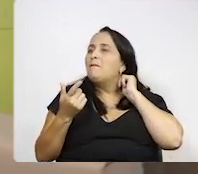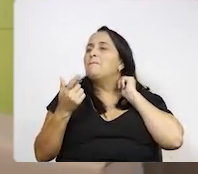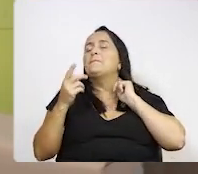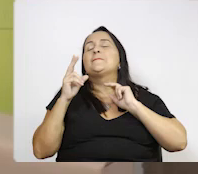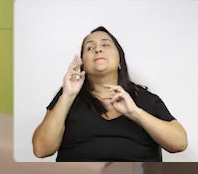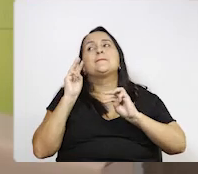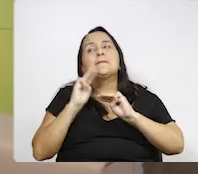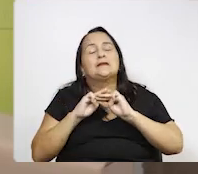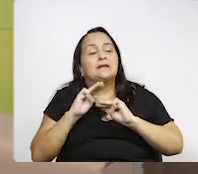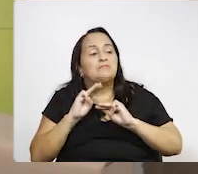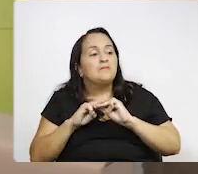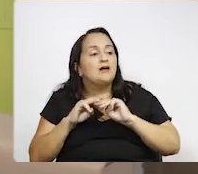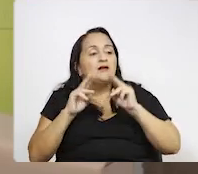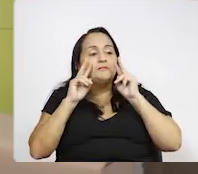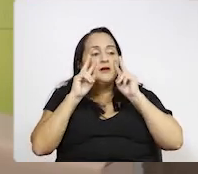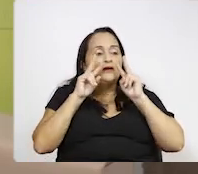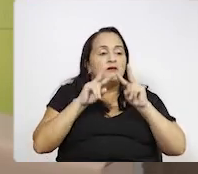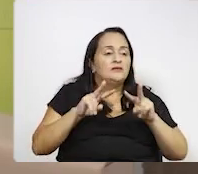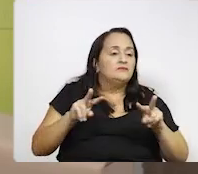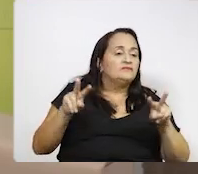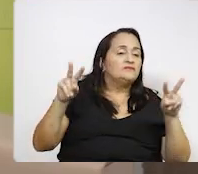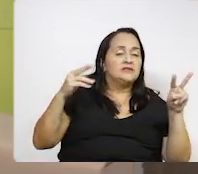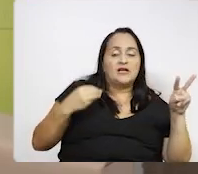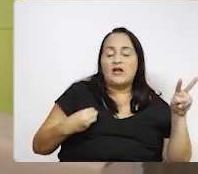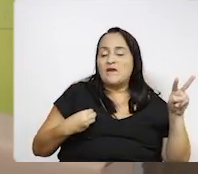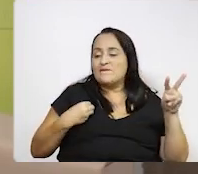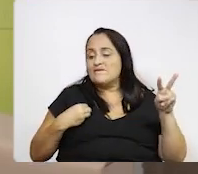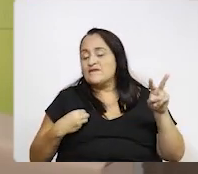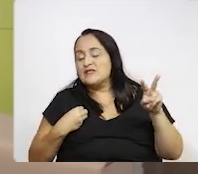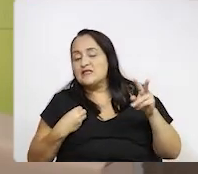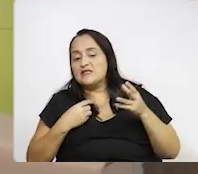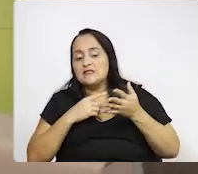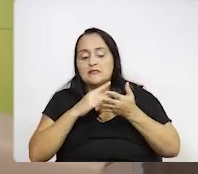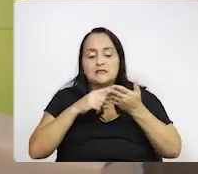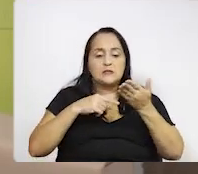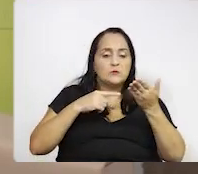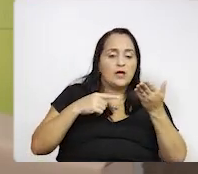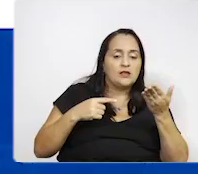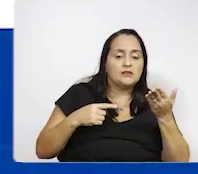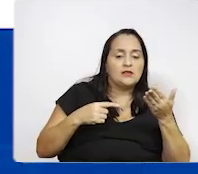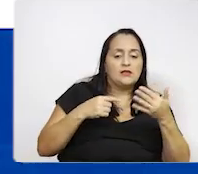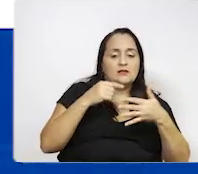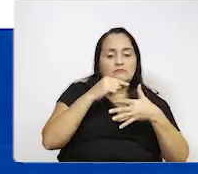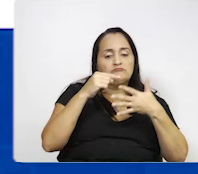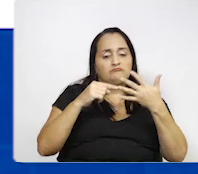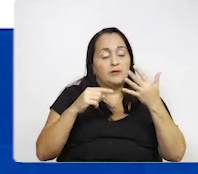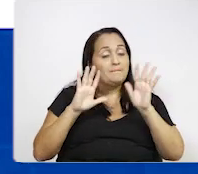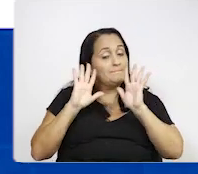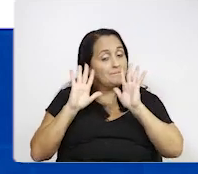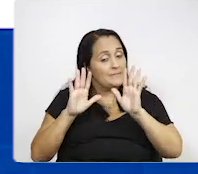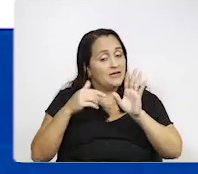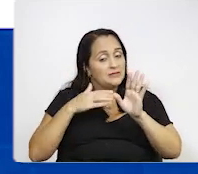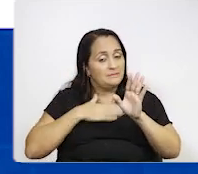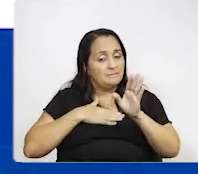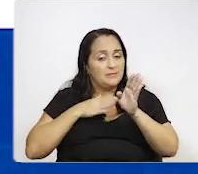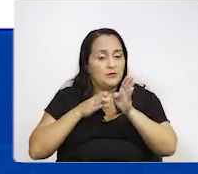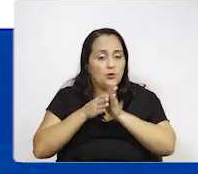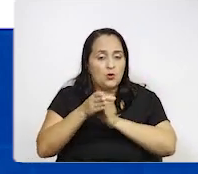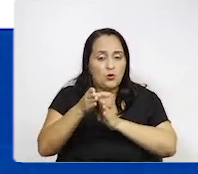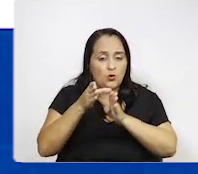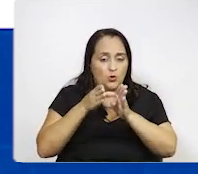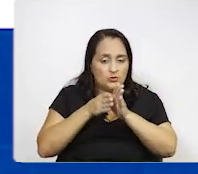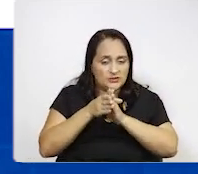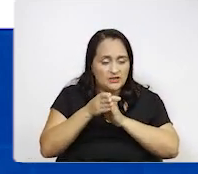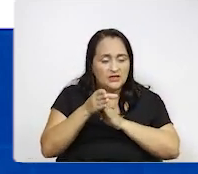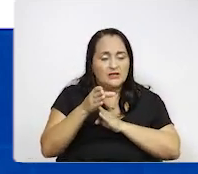a vida, para a gente observar tudo à volta, encontrar a matemática, não só no caderno. Meu conselho para vocês é esse,